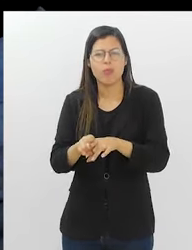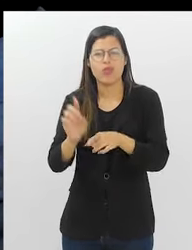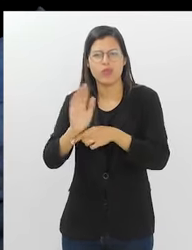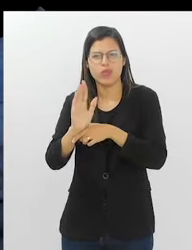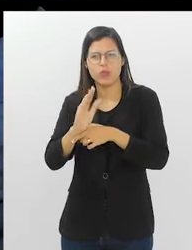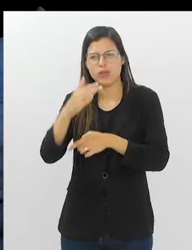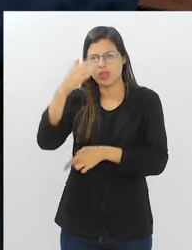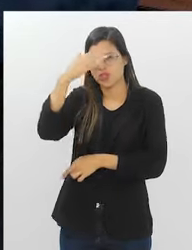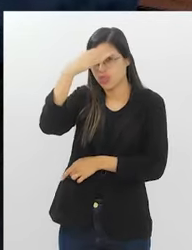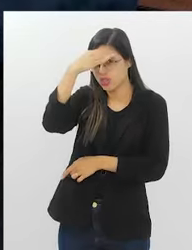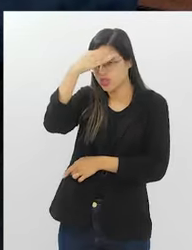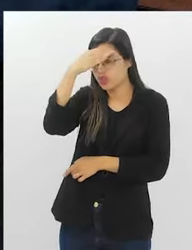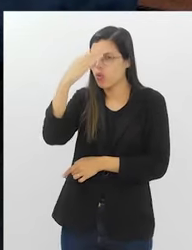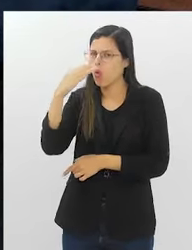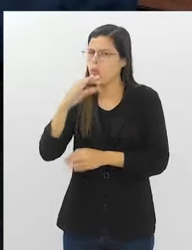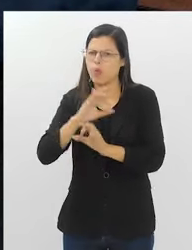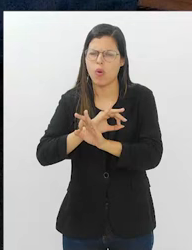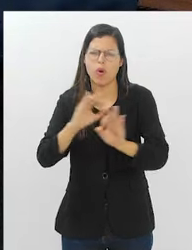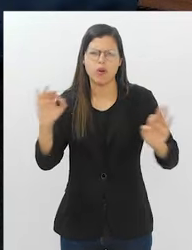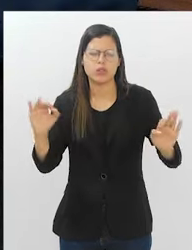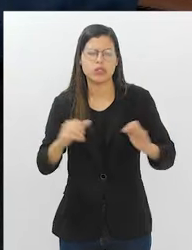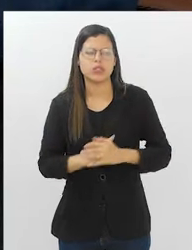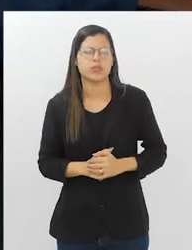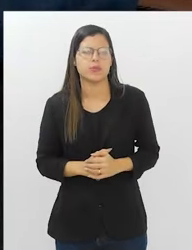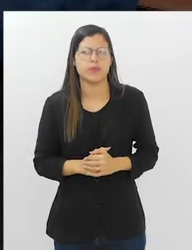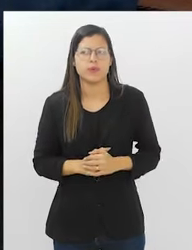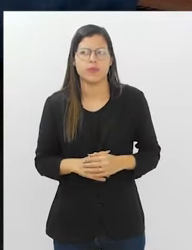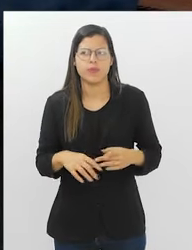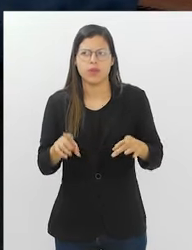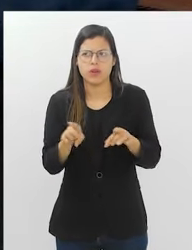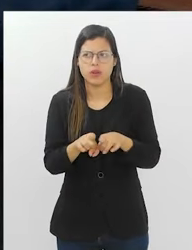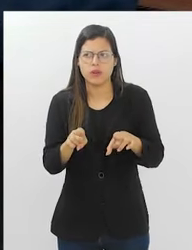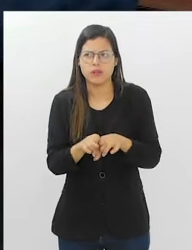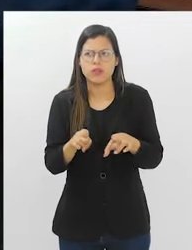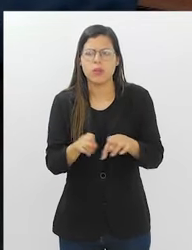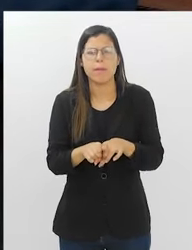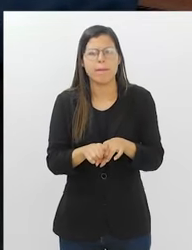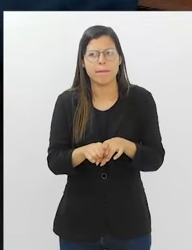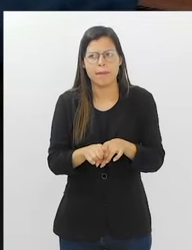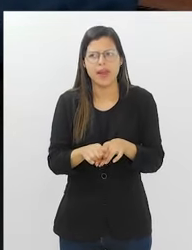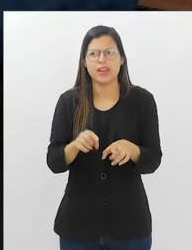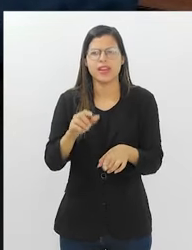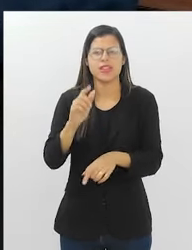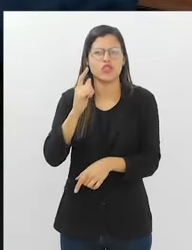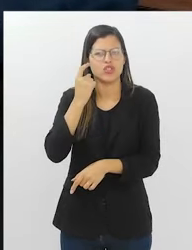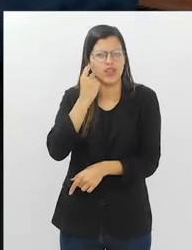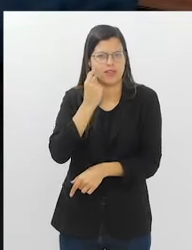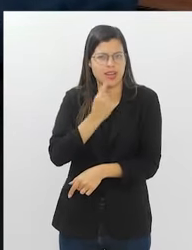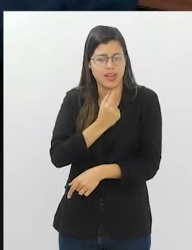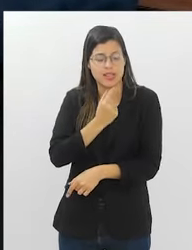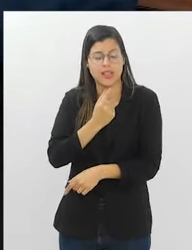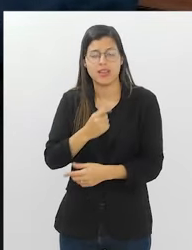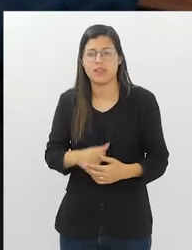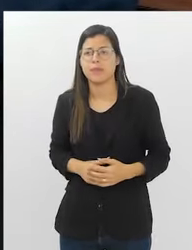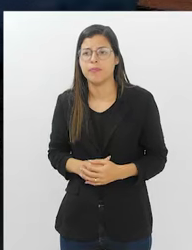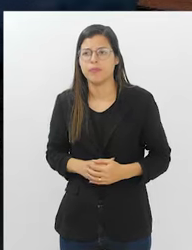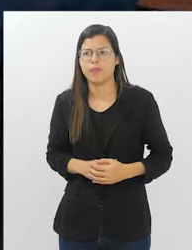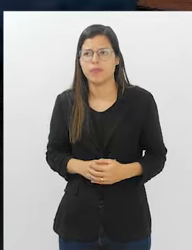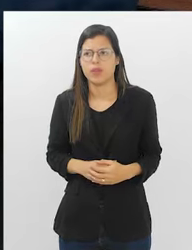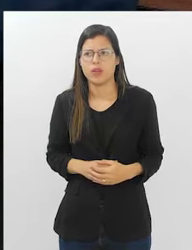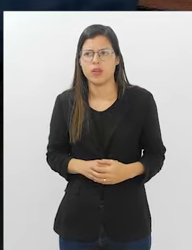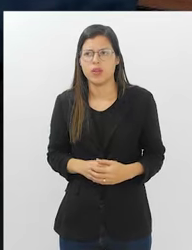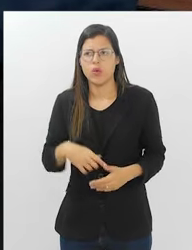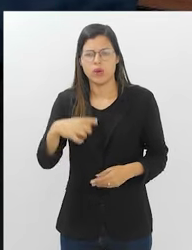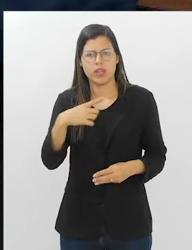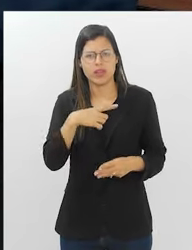fantásticos. O de também de Allan Kardec. O